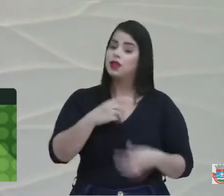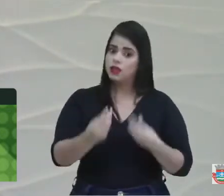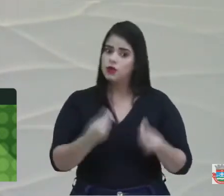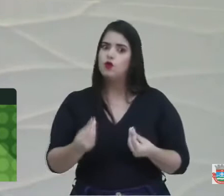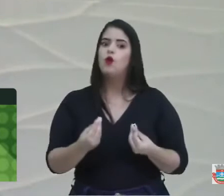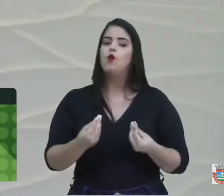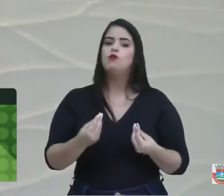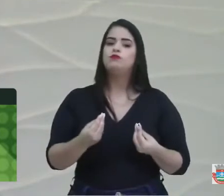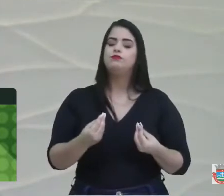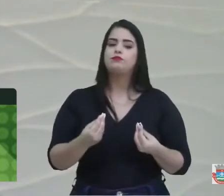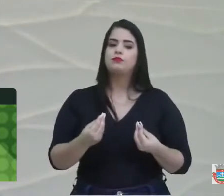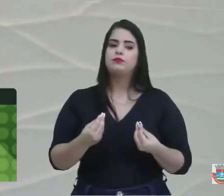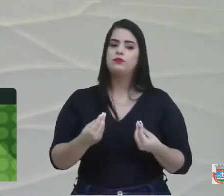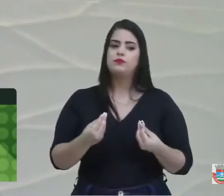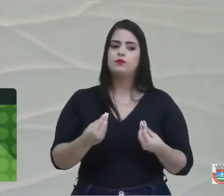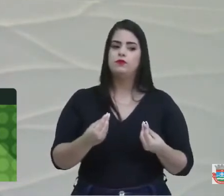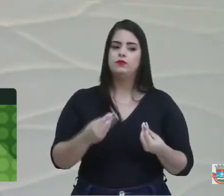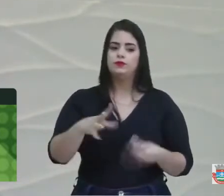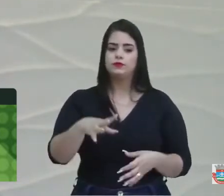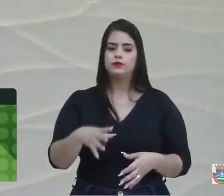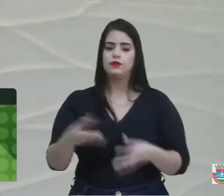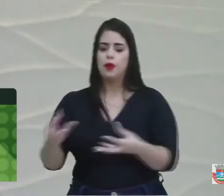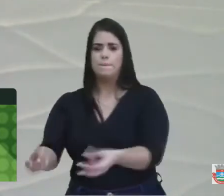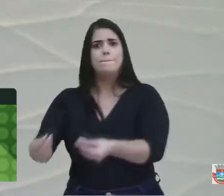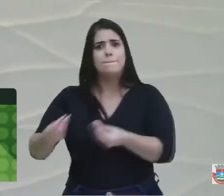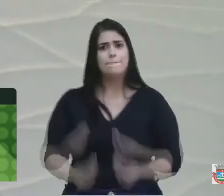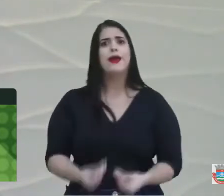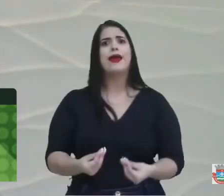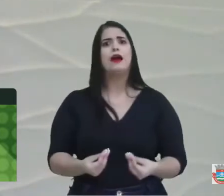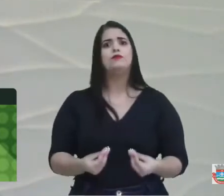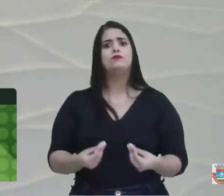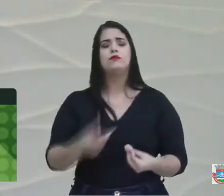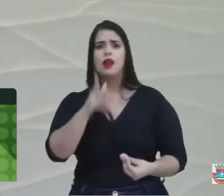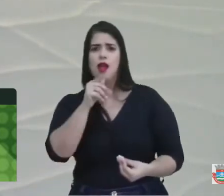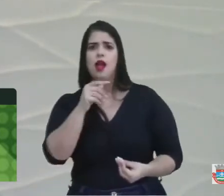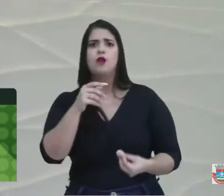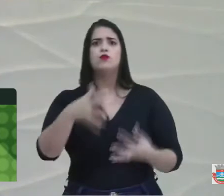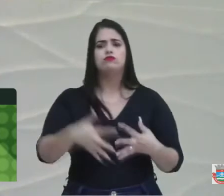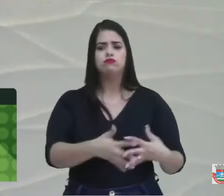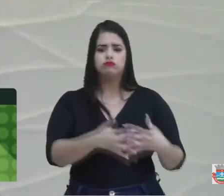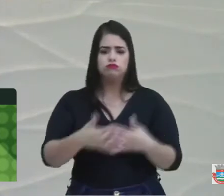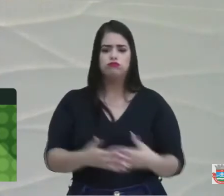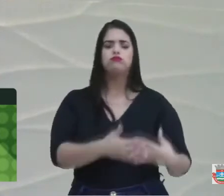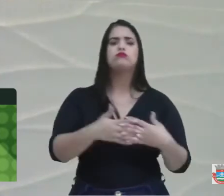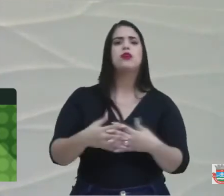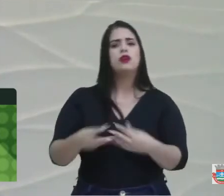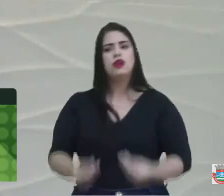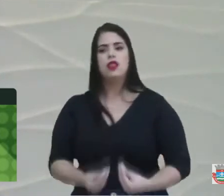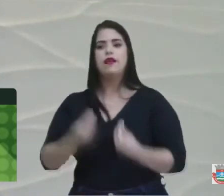abastecer, principalmente para outras atividades da família, que não seja o consumo,